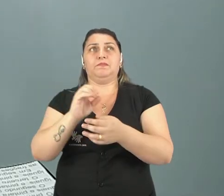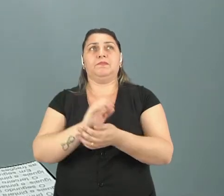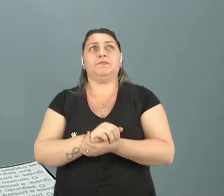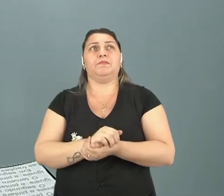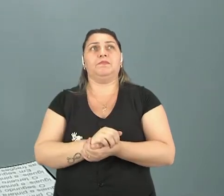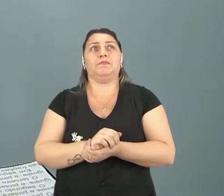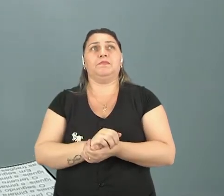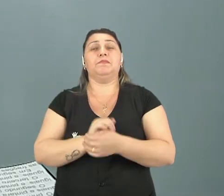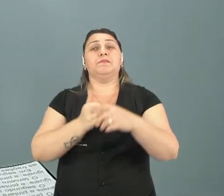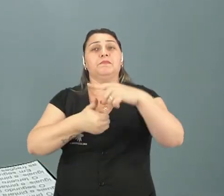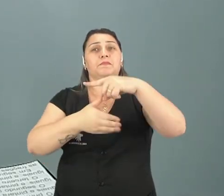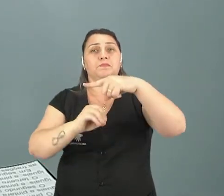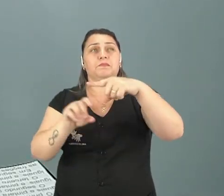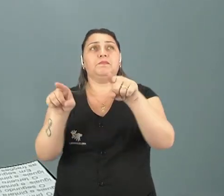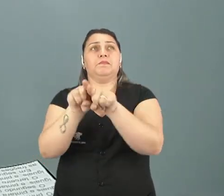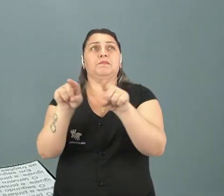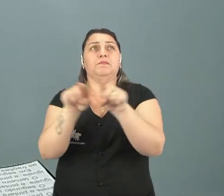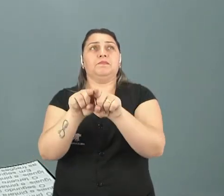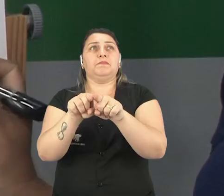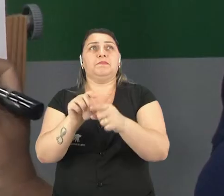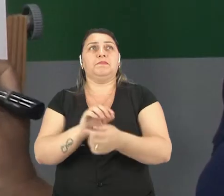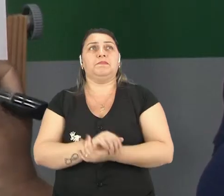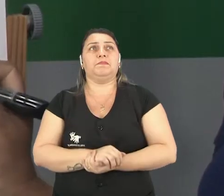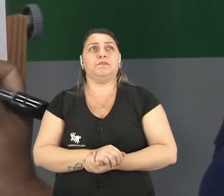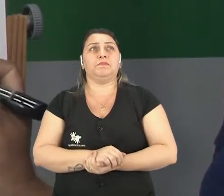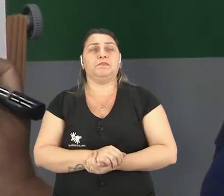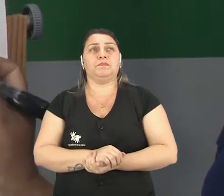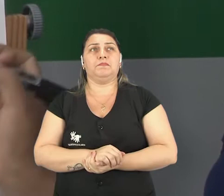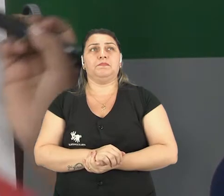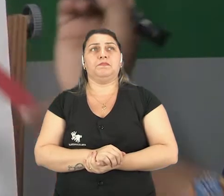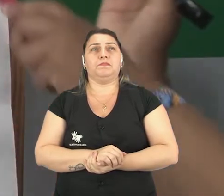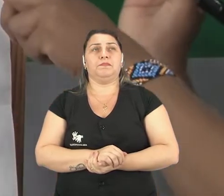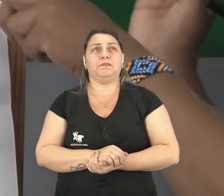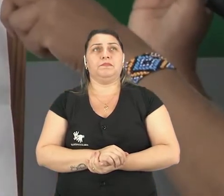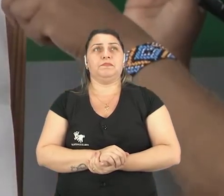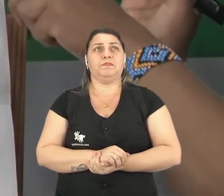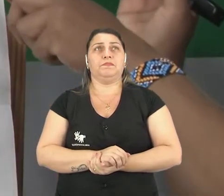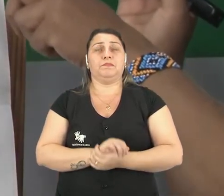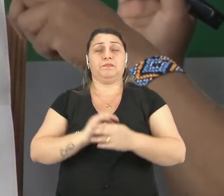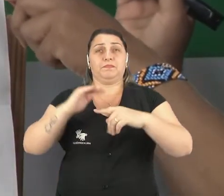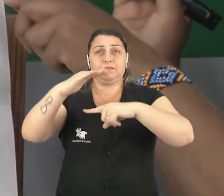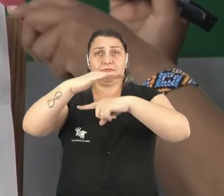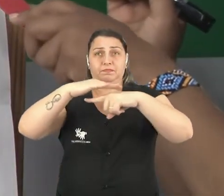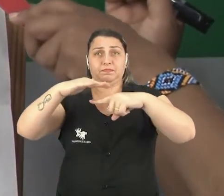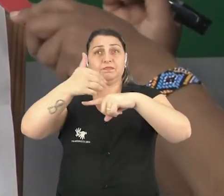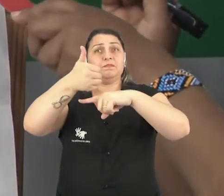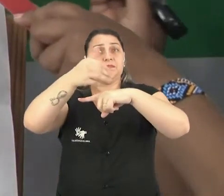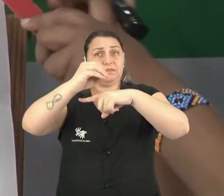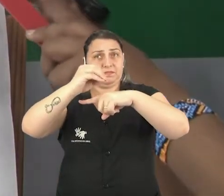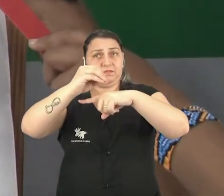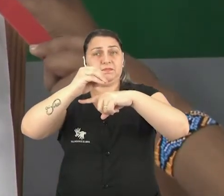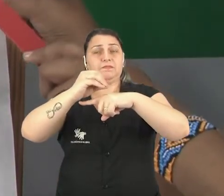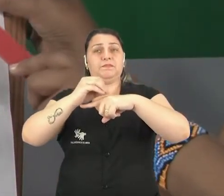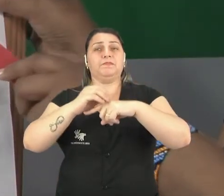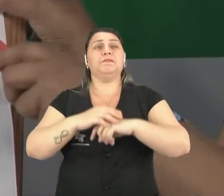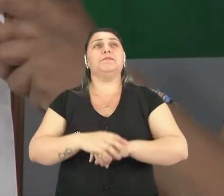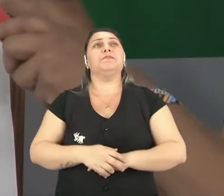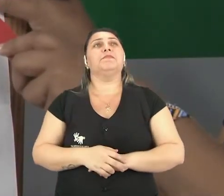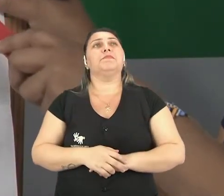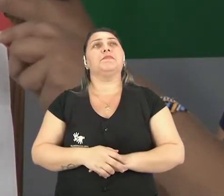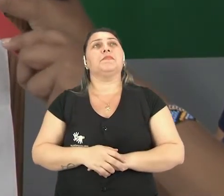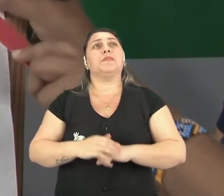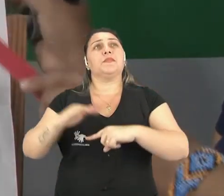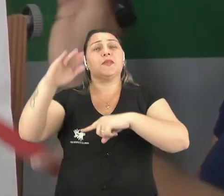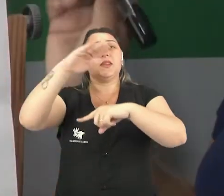10. 10 também. Eu digo também porque essa de cima aqui, ó, foi 10.